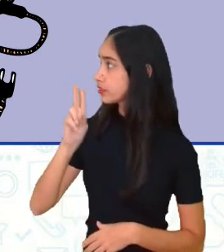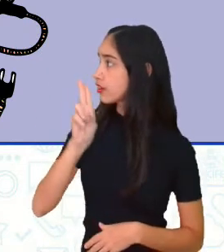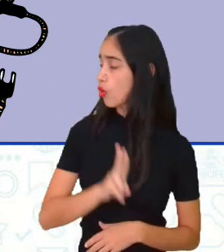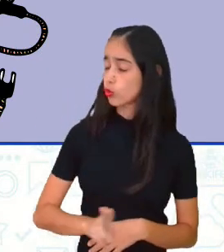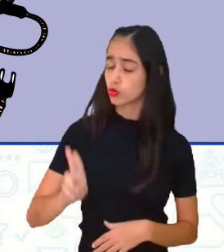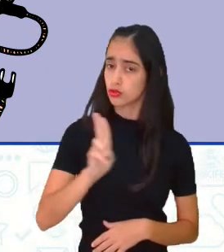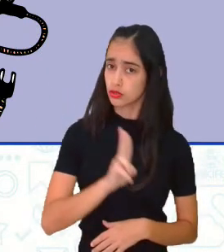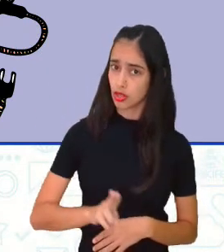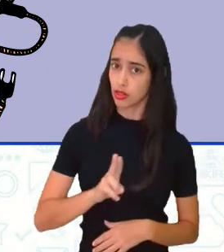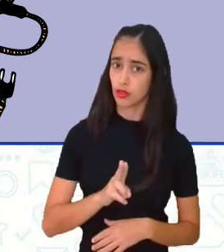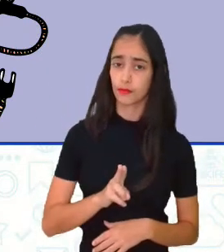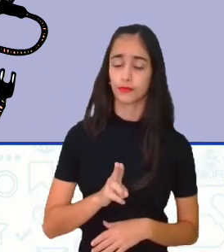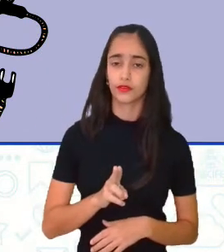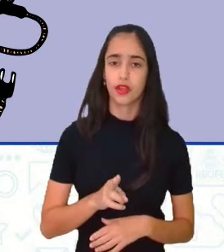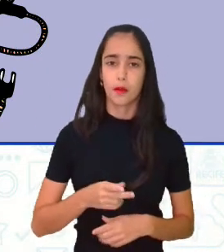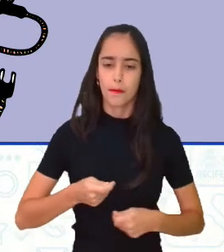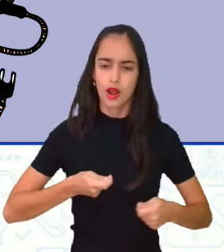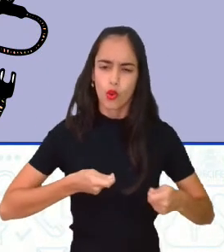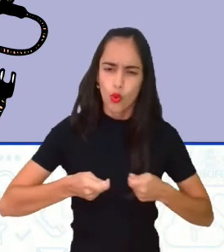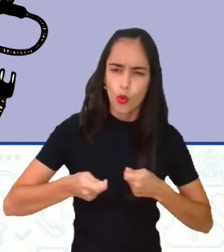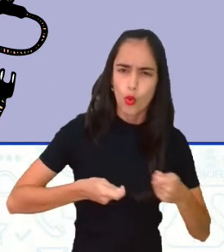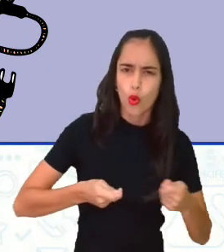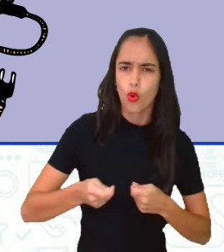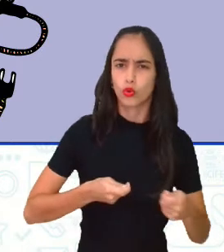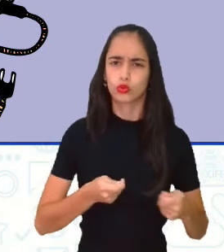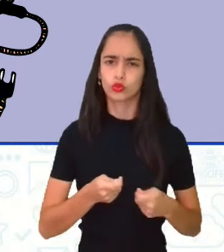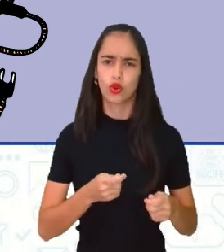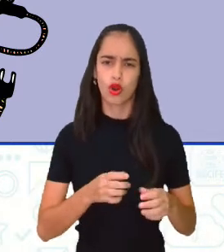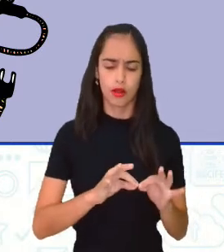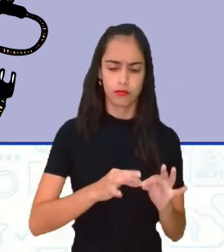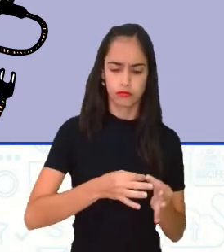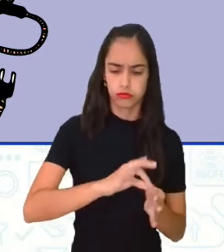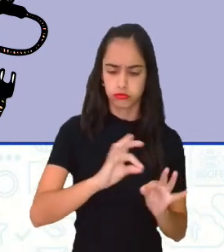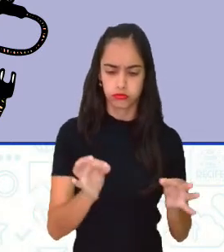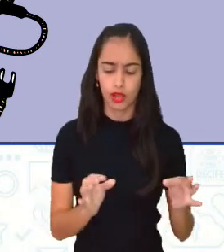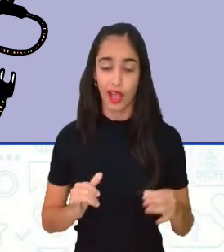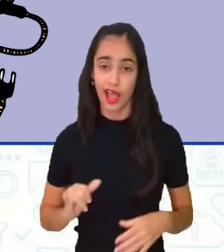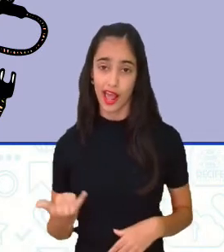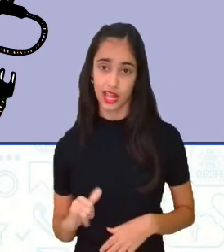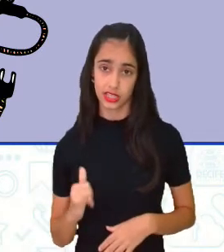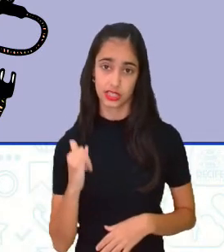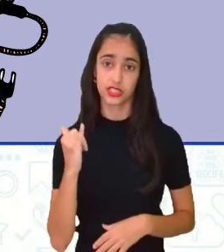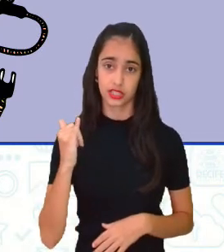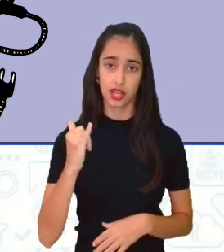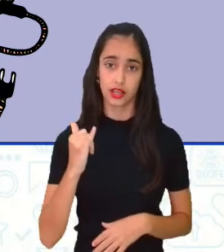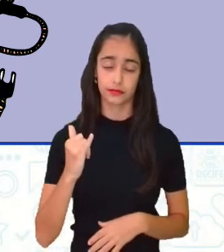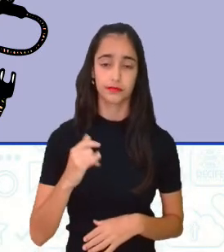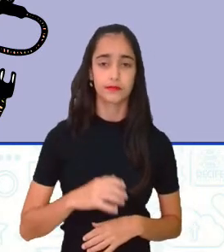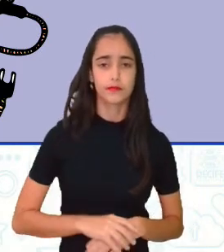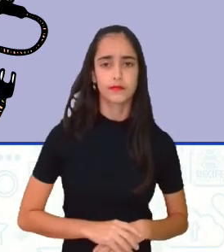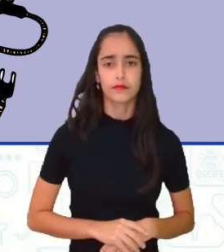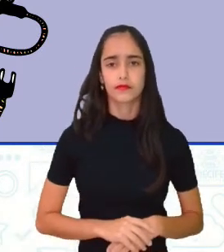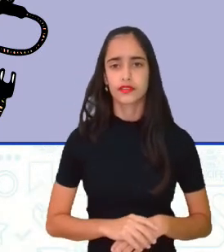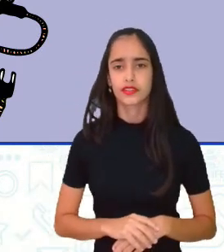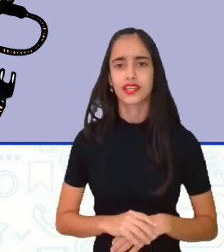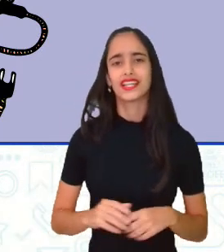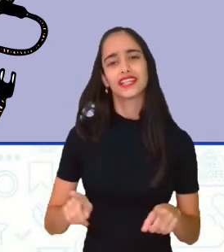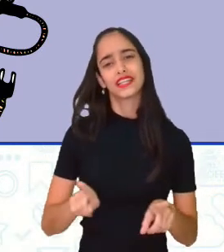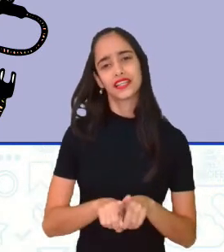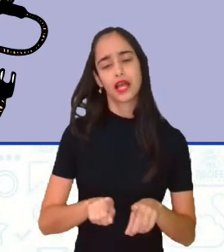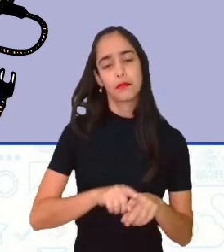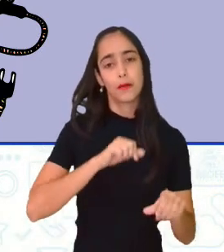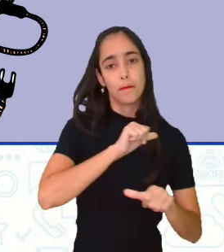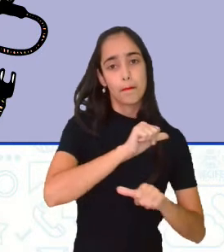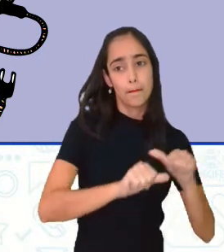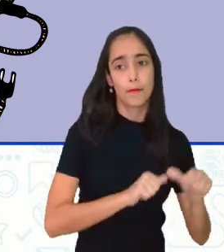para controlar a passagem da corrente elétrica em circuitos elétricos e converte energia elétrica em